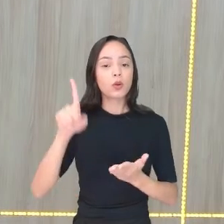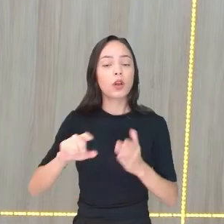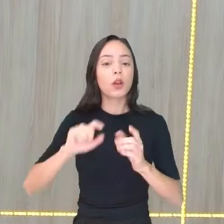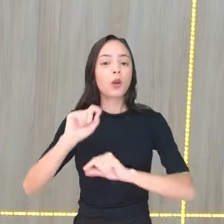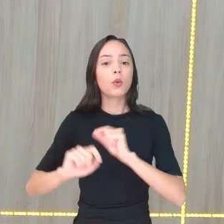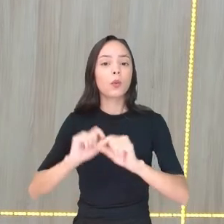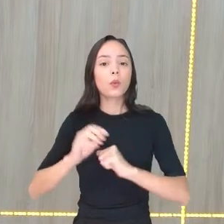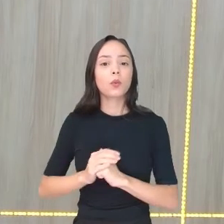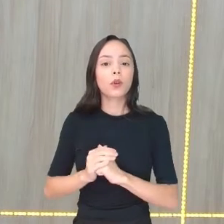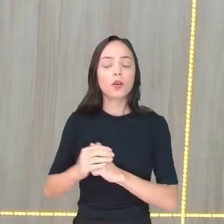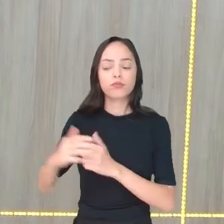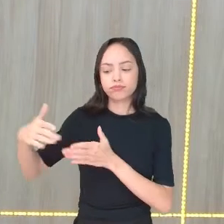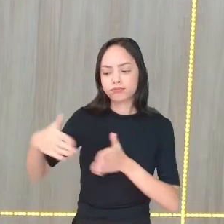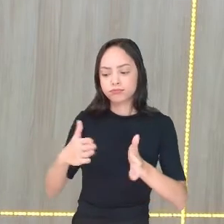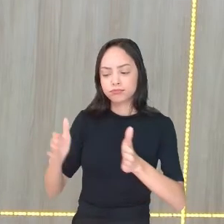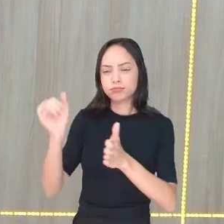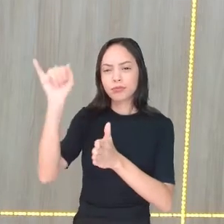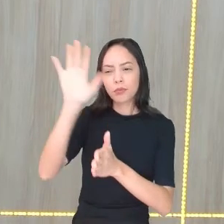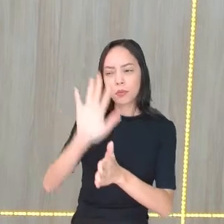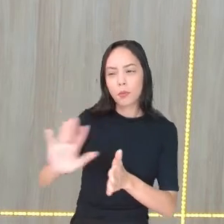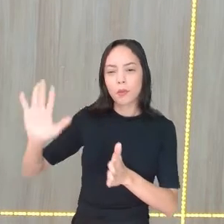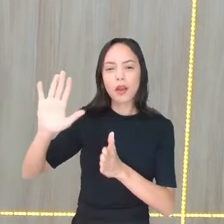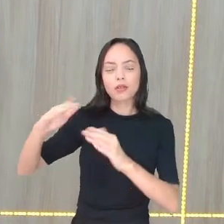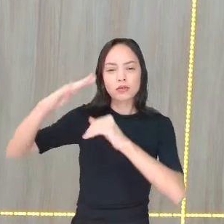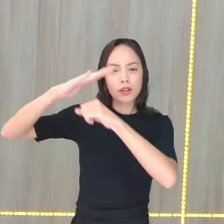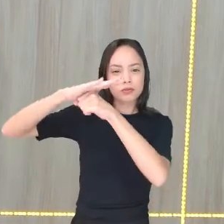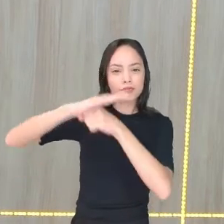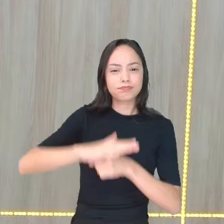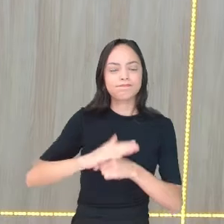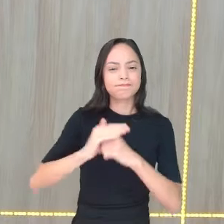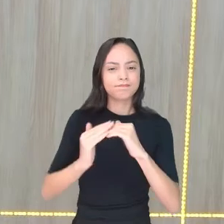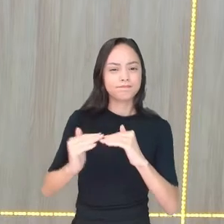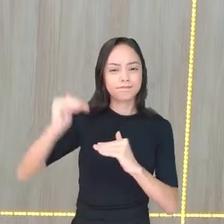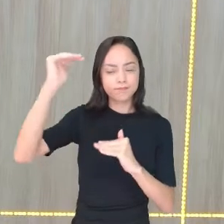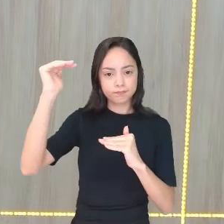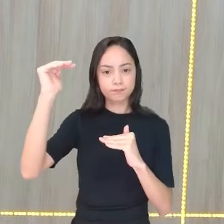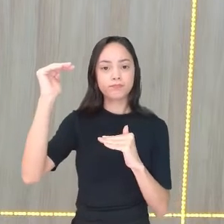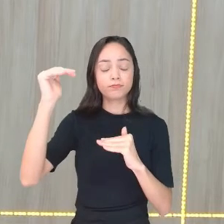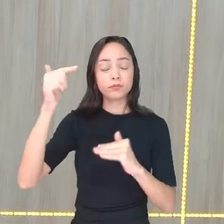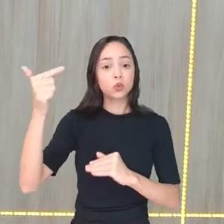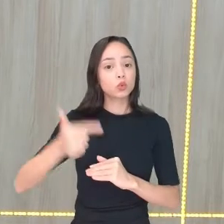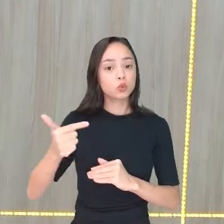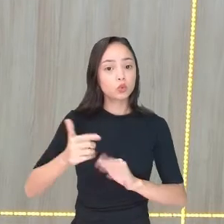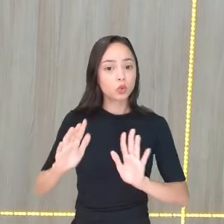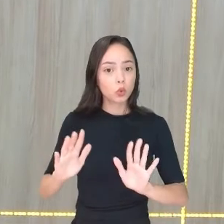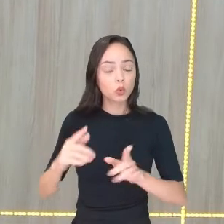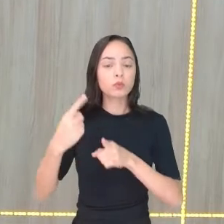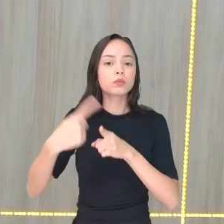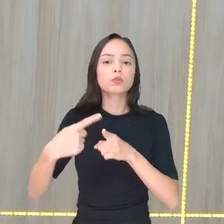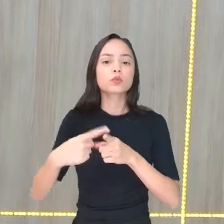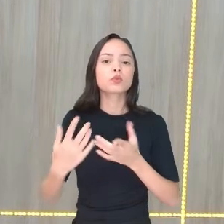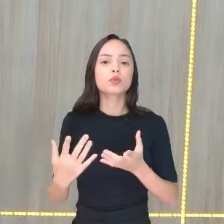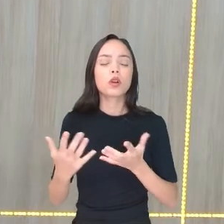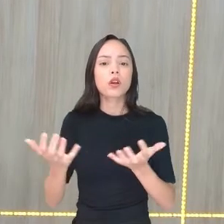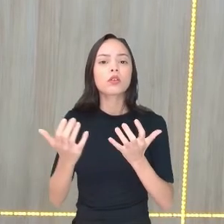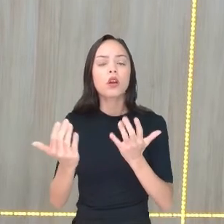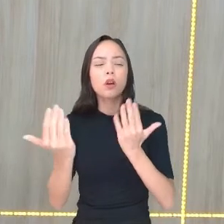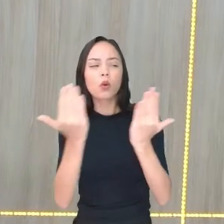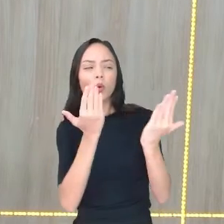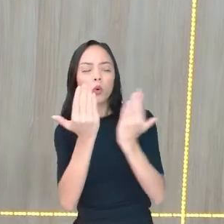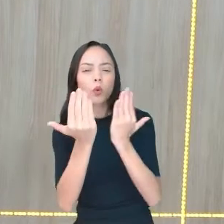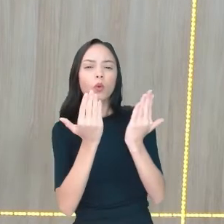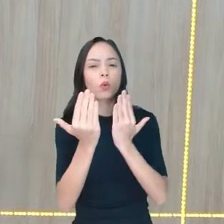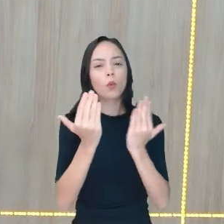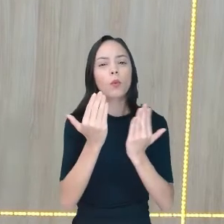Paisagens Insustentáveis, parte 2. Por quê? Justamente para fazer essa ponte entre o que a gente